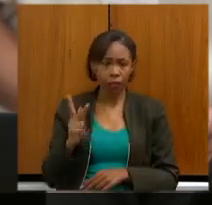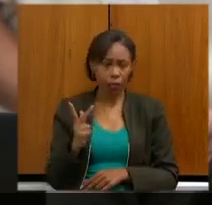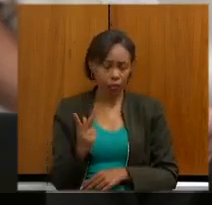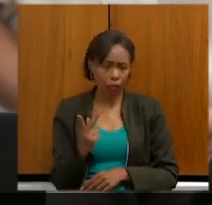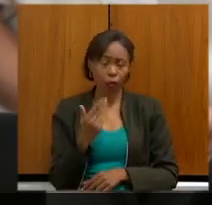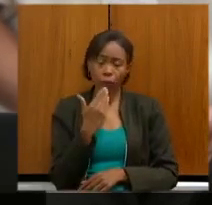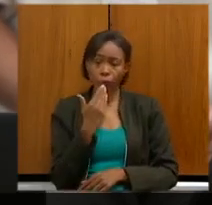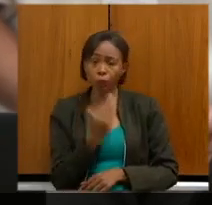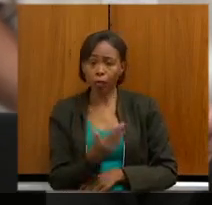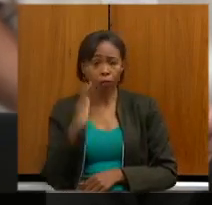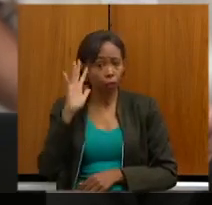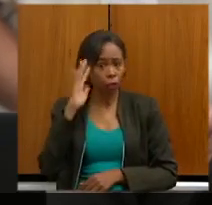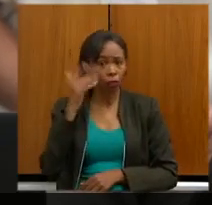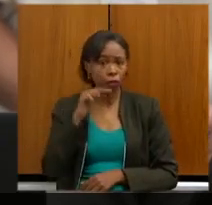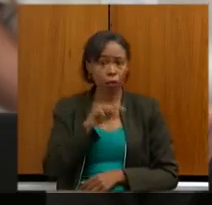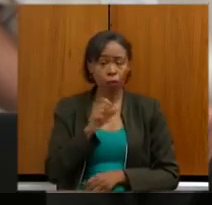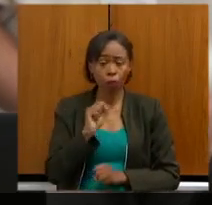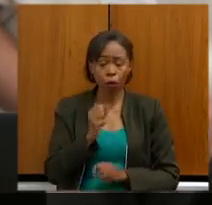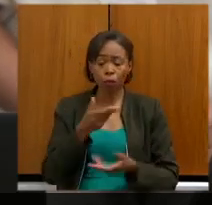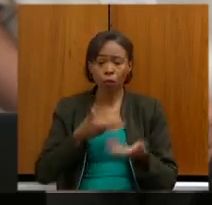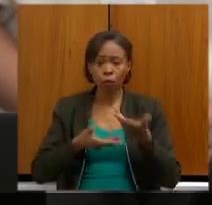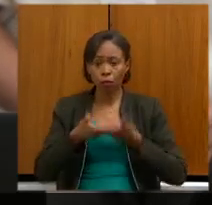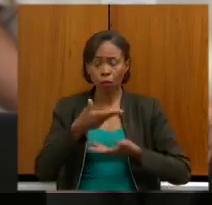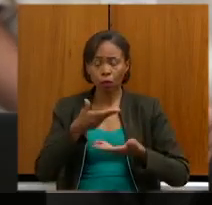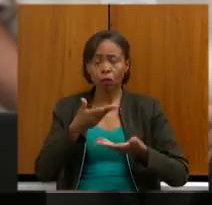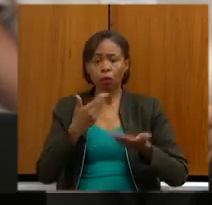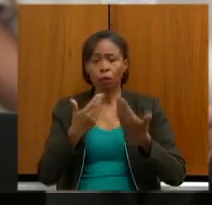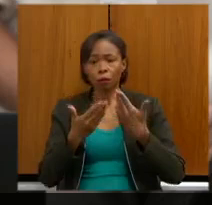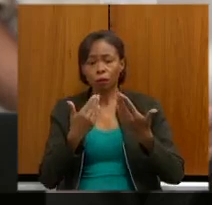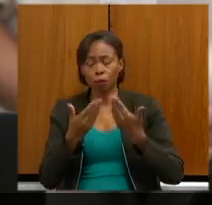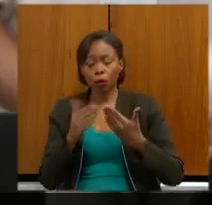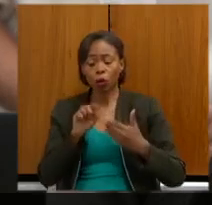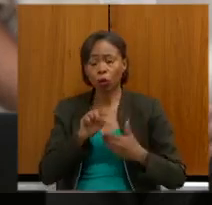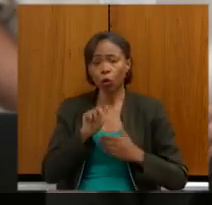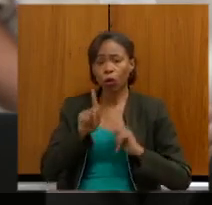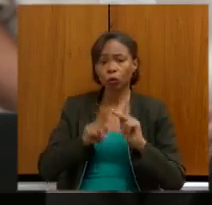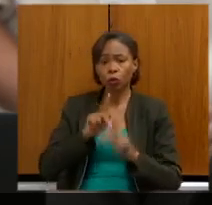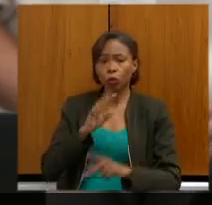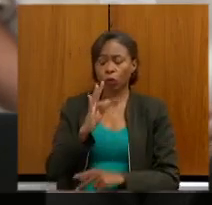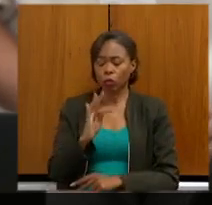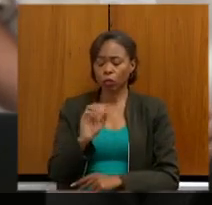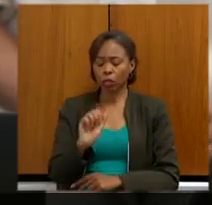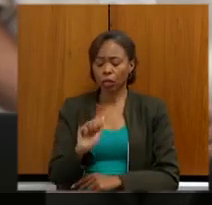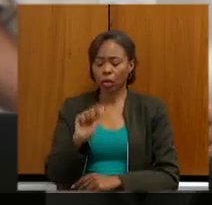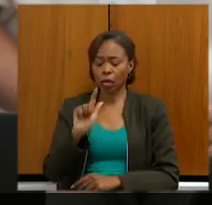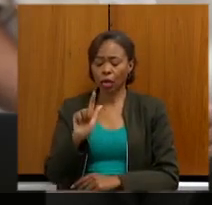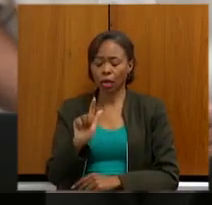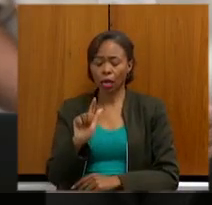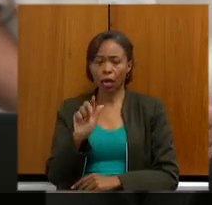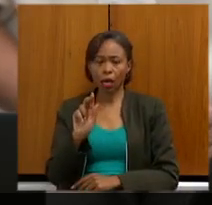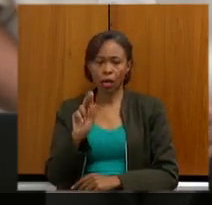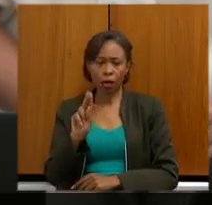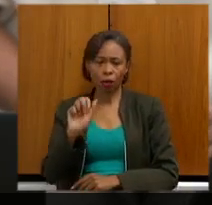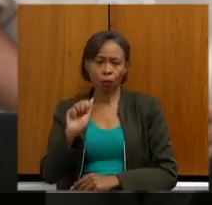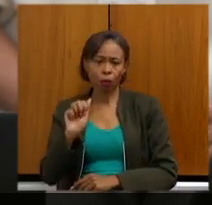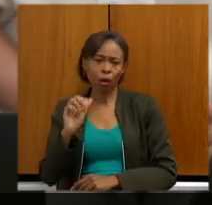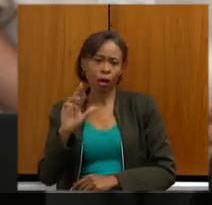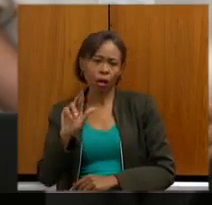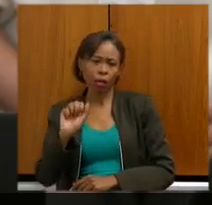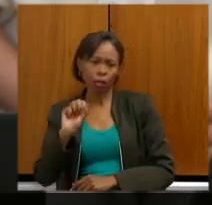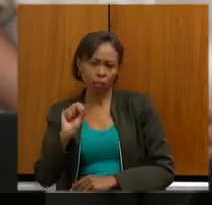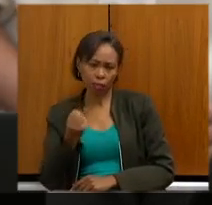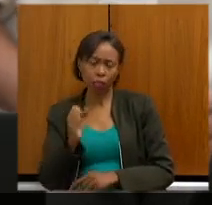providências para que mantém um canal de diálogo permanente com a comunidade de taquaras localizado no município de